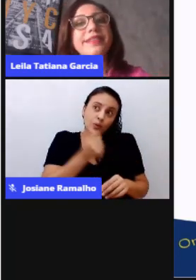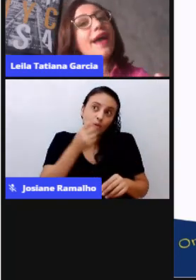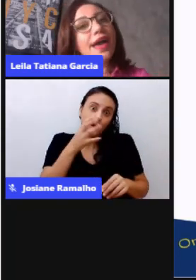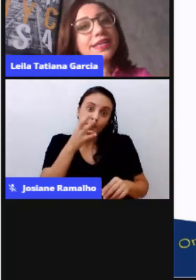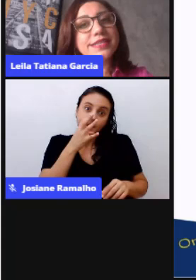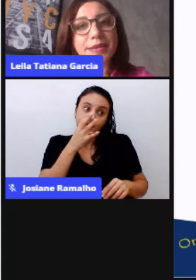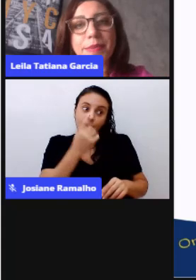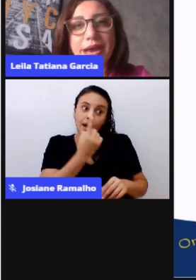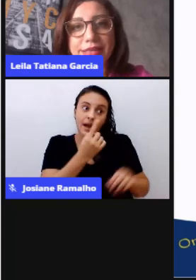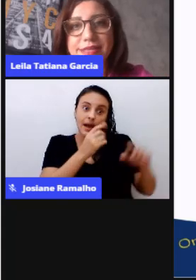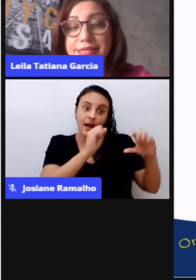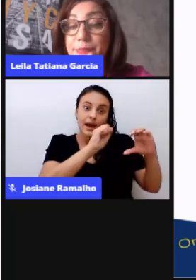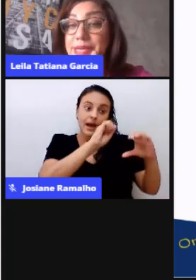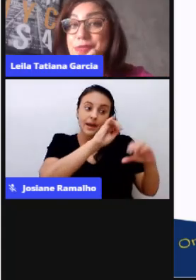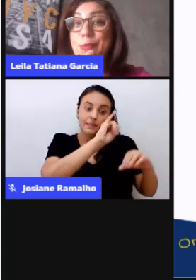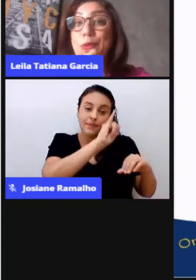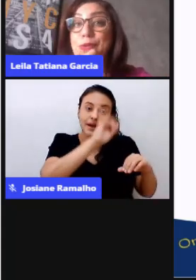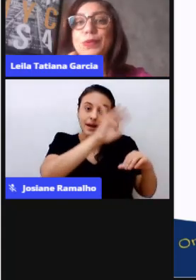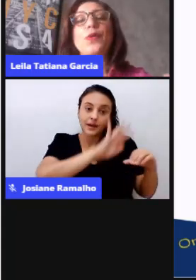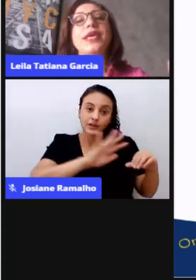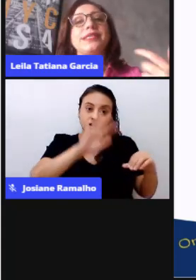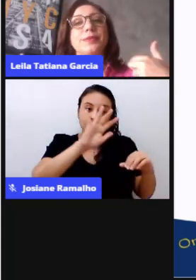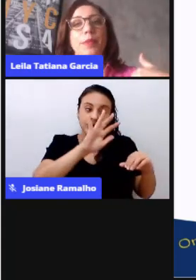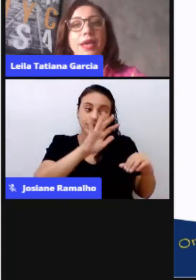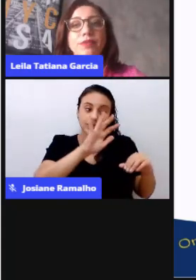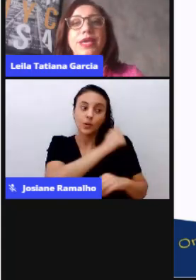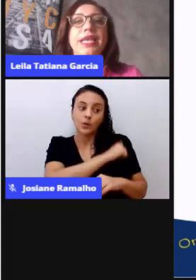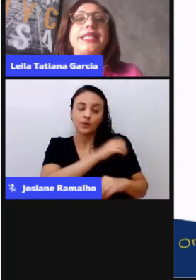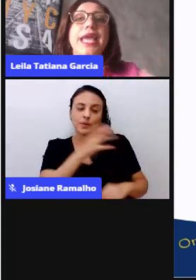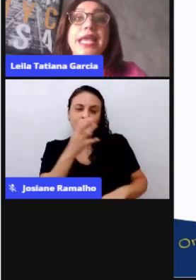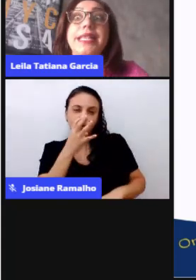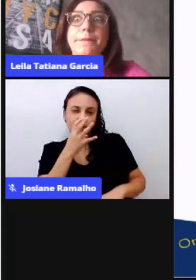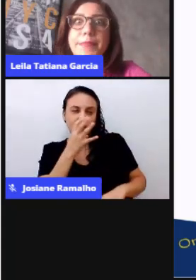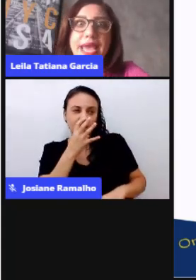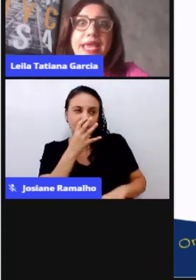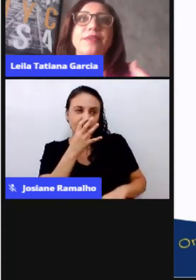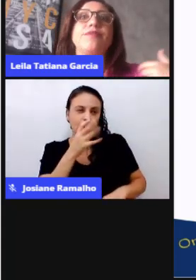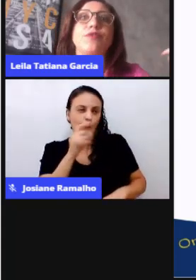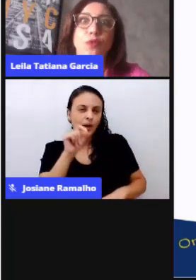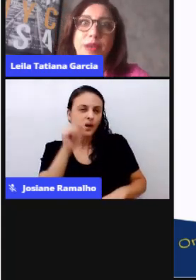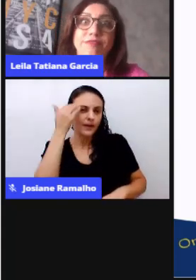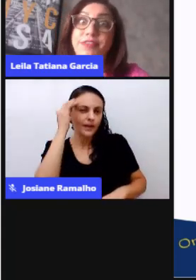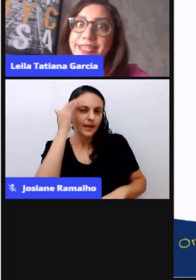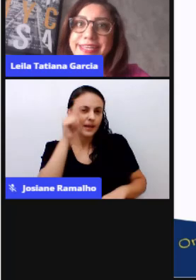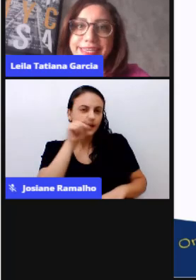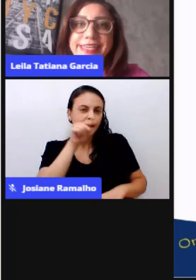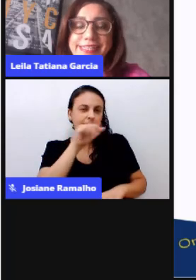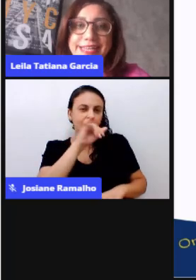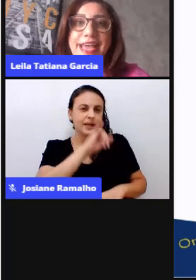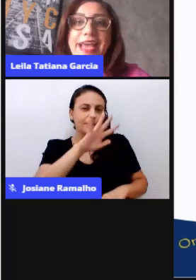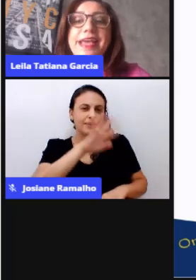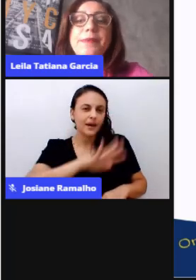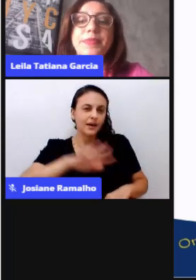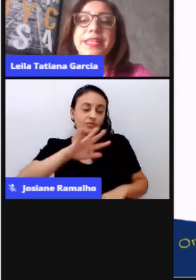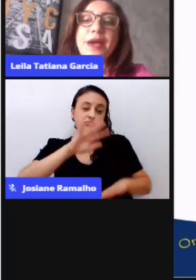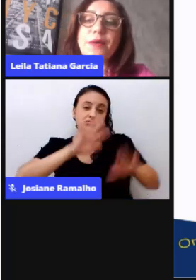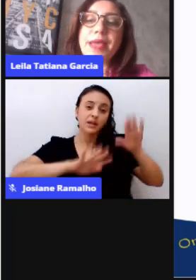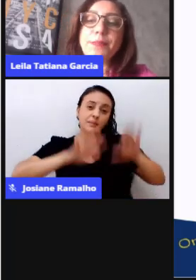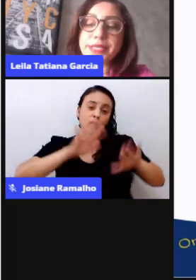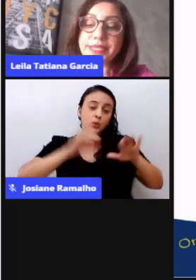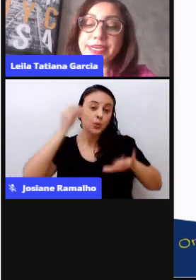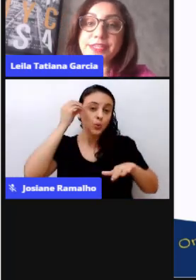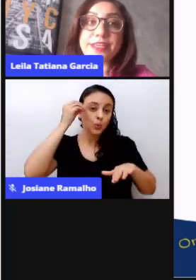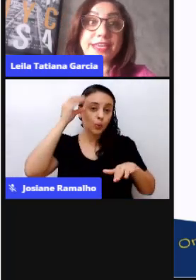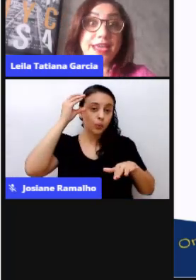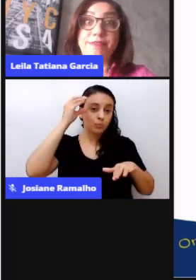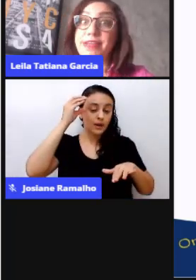que interpretar essa imagem. Depende muito do conhecimento que ele tem também sobre a vida, né? Então,